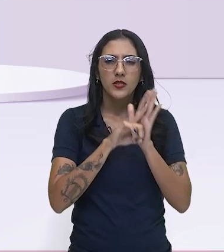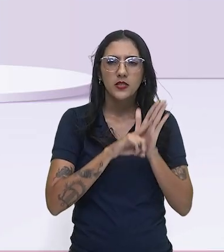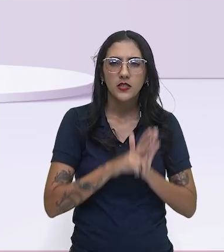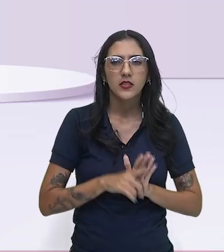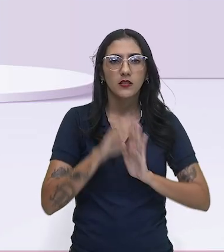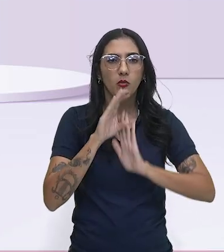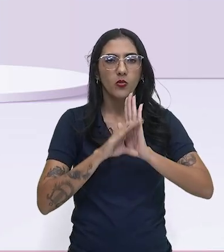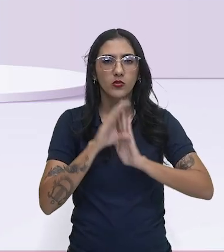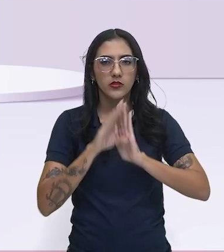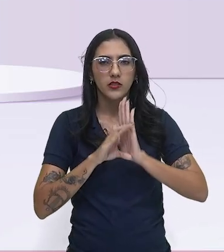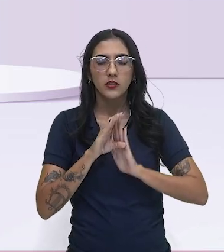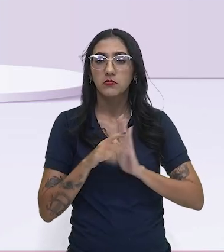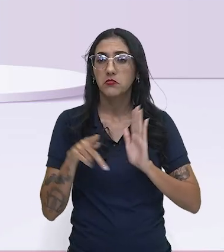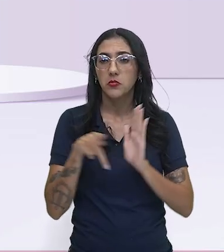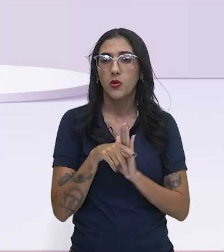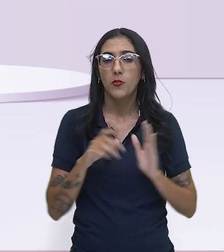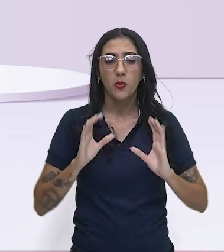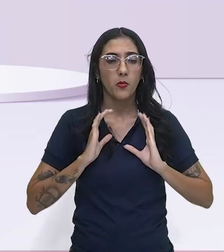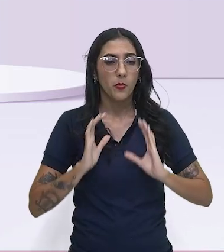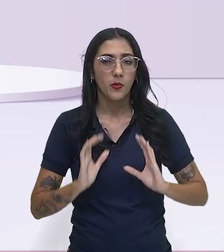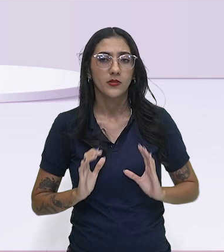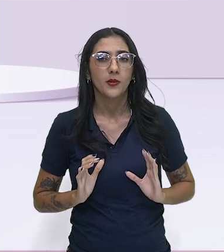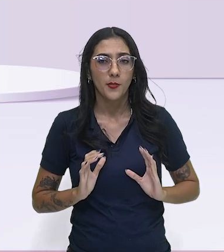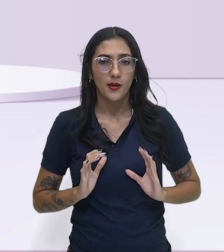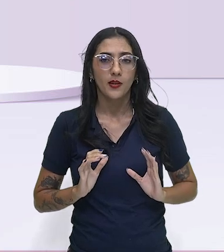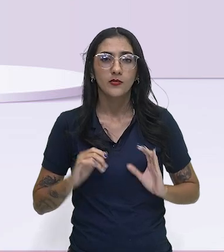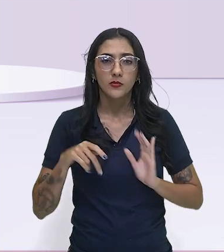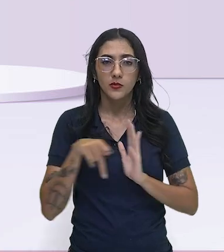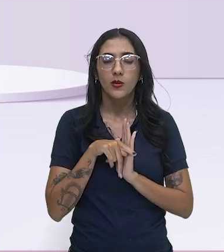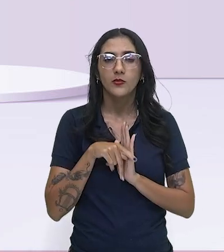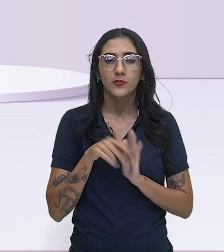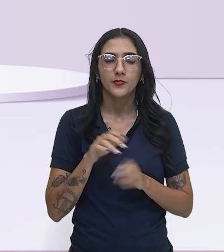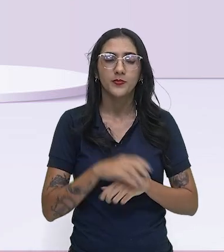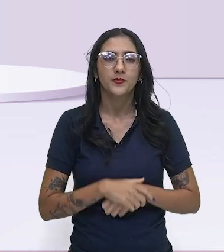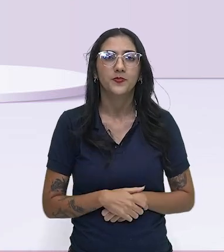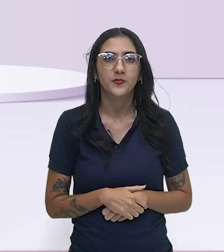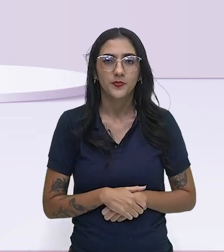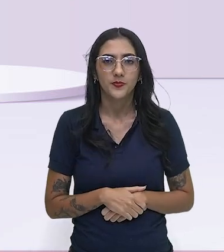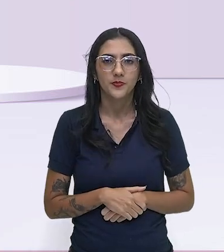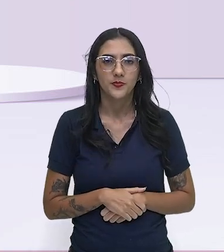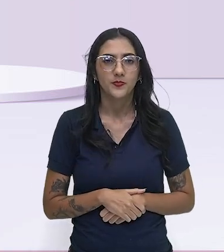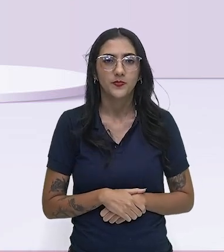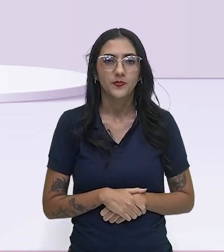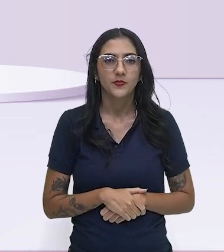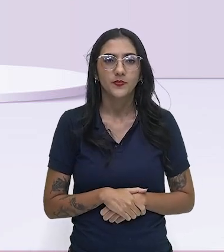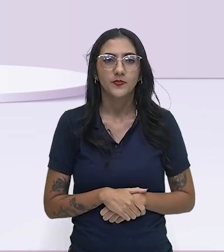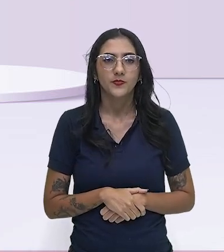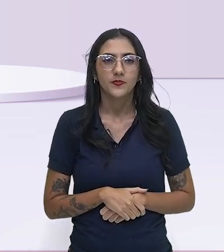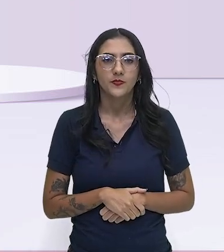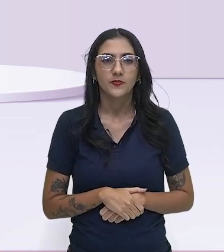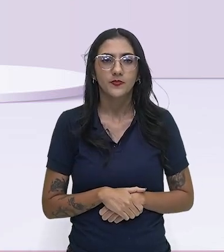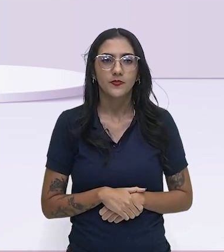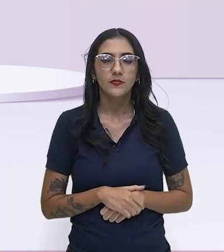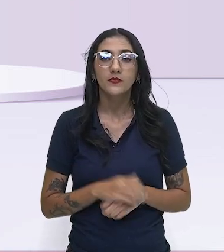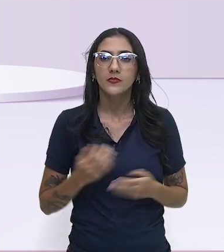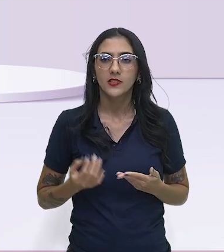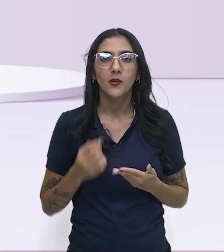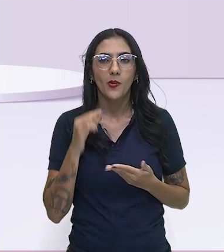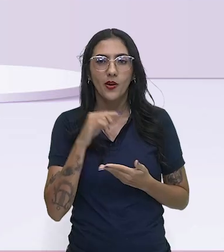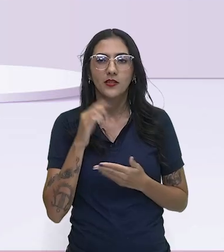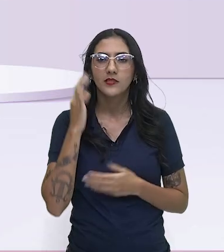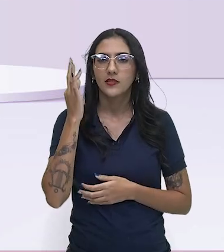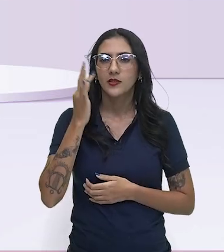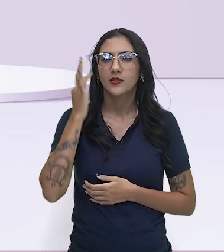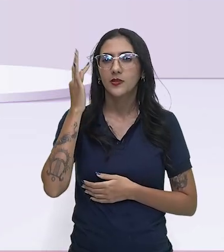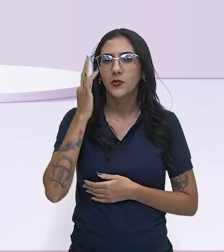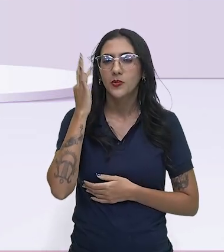próprio comportamento humano, né? Que vive naquela sociedade. Essa é a teoria, né?